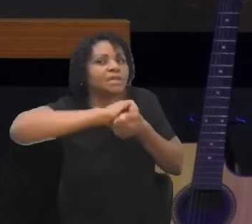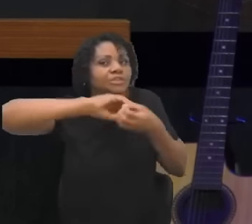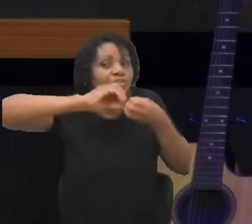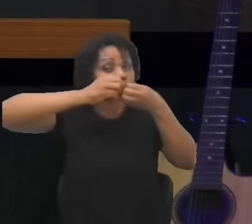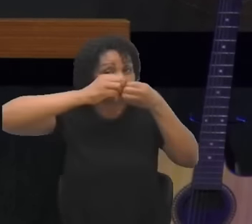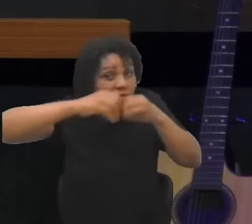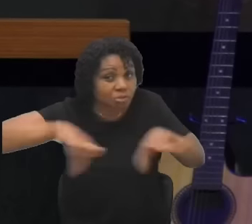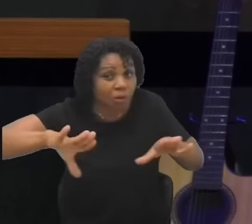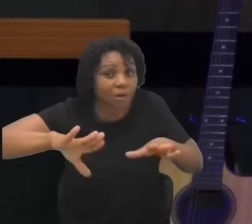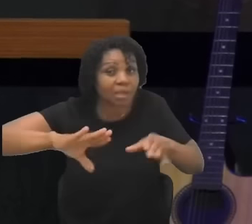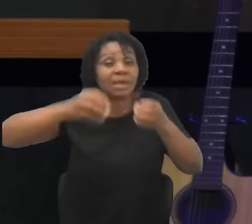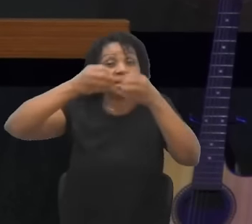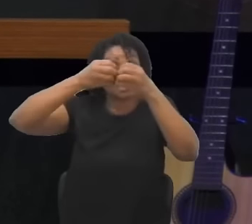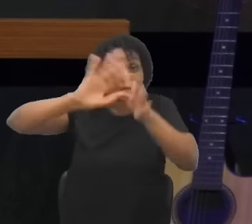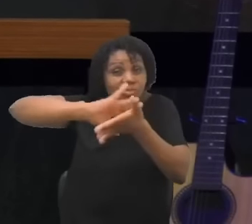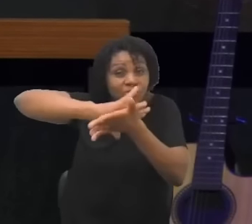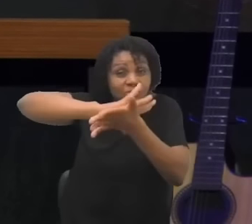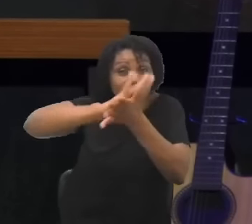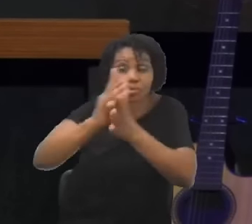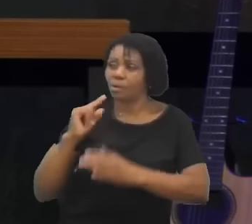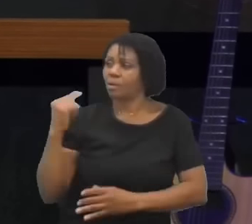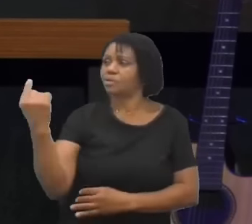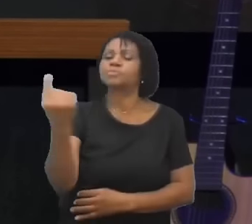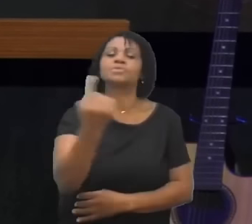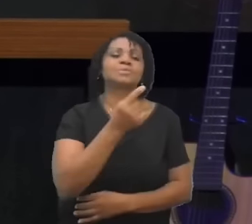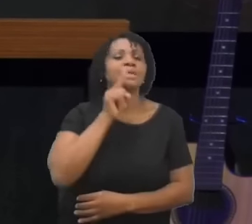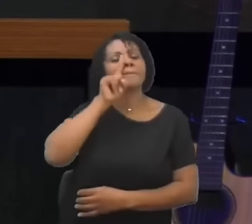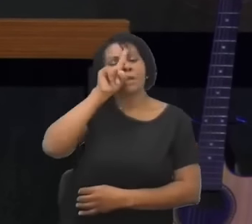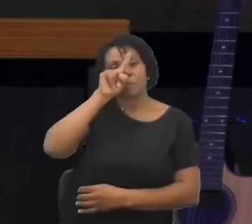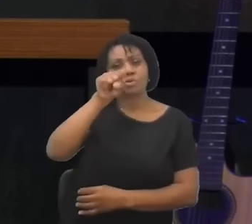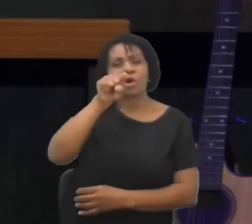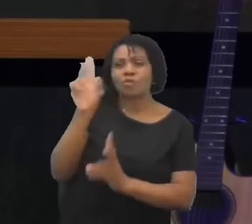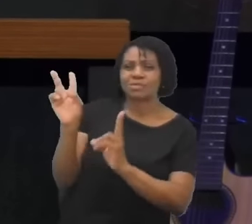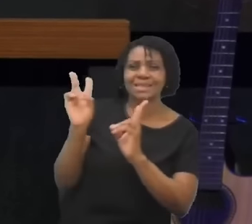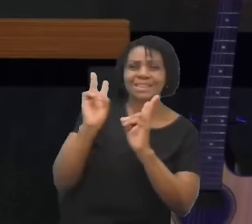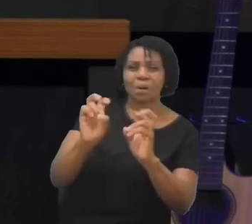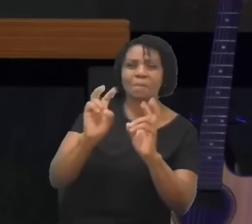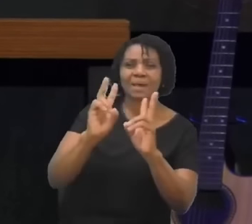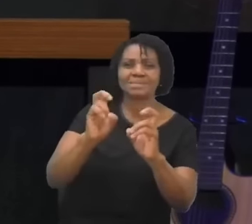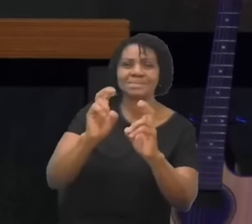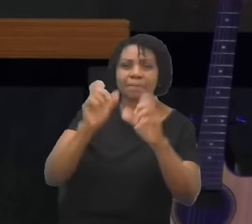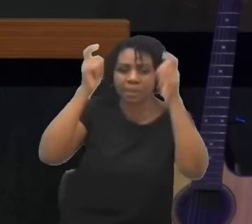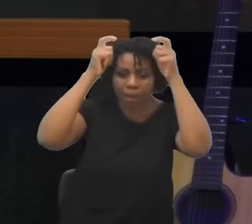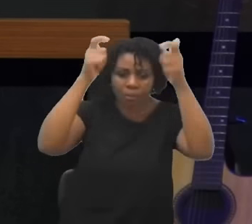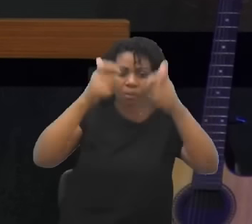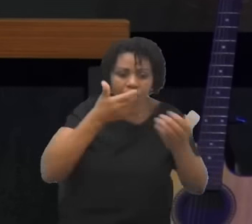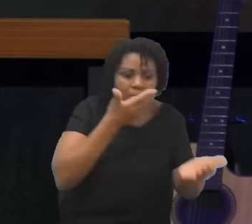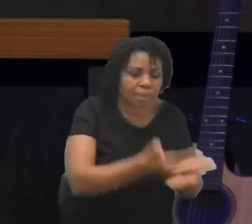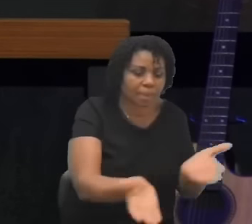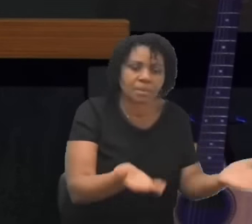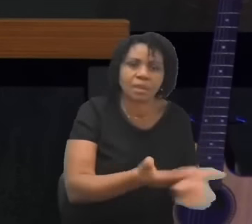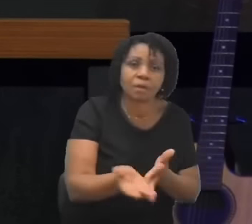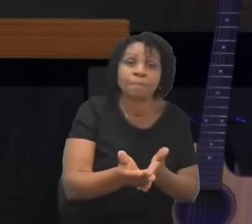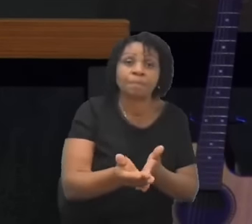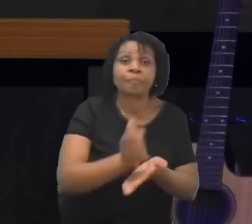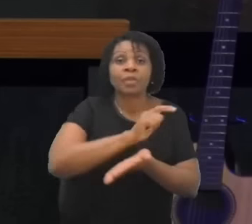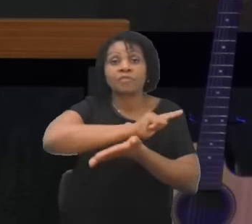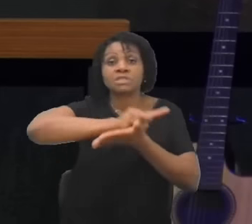destrói, e destrói aos que estão ao redor, é muito mais perigoso, porque você não percebe que a coroa caiu e você está só